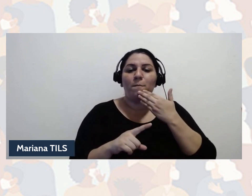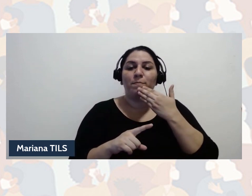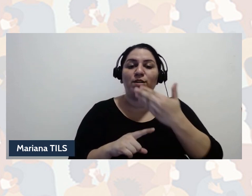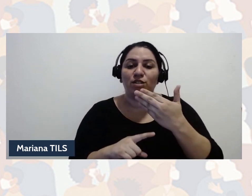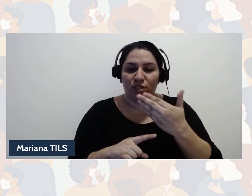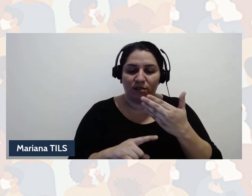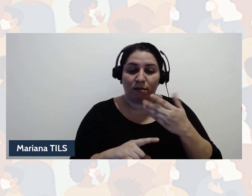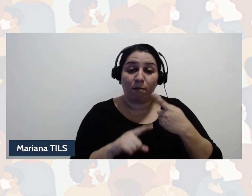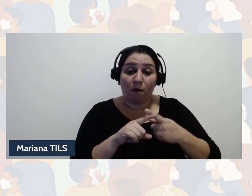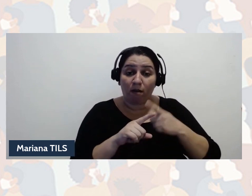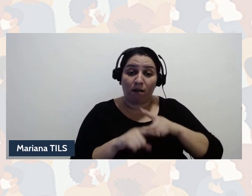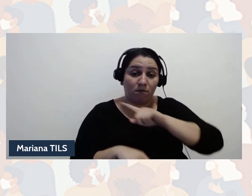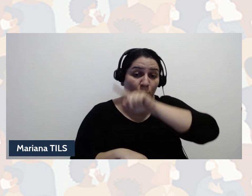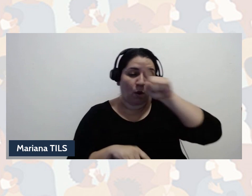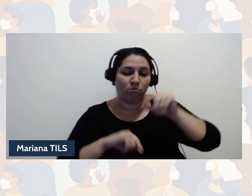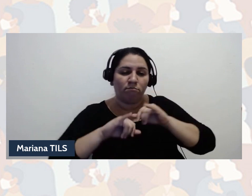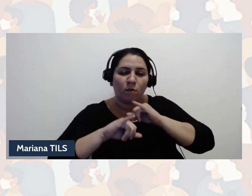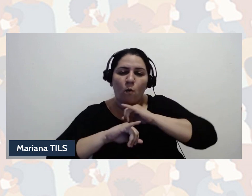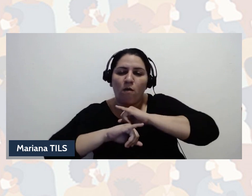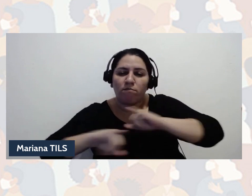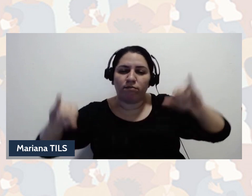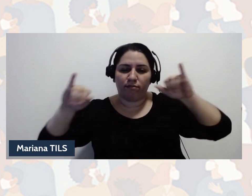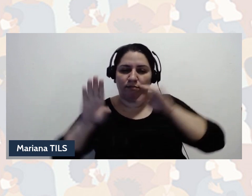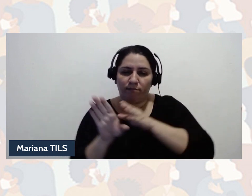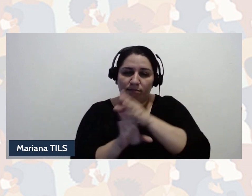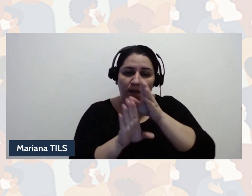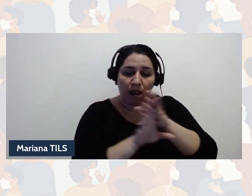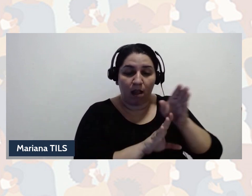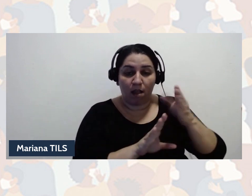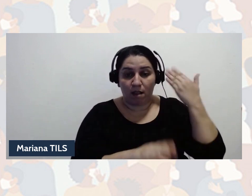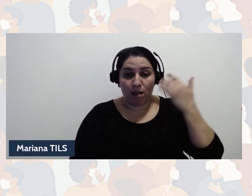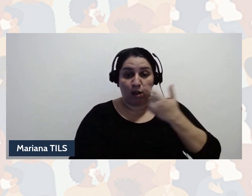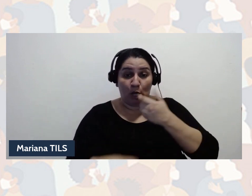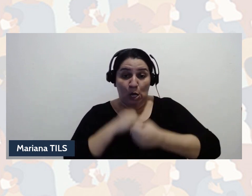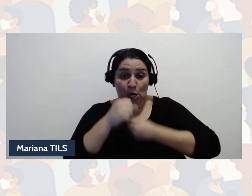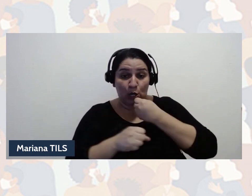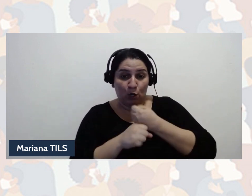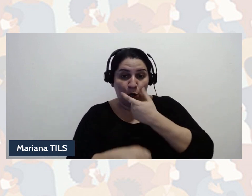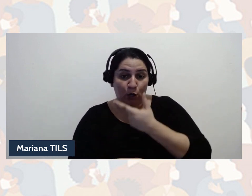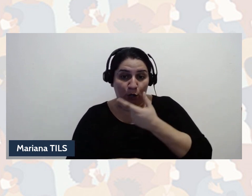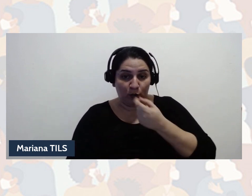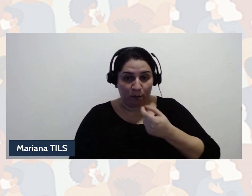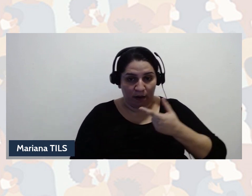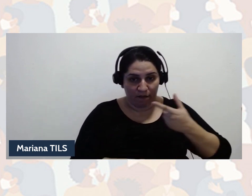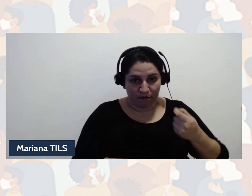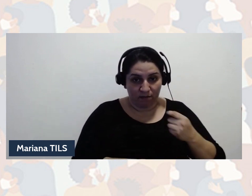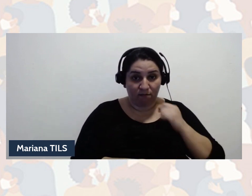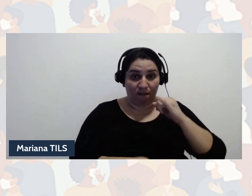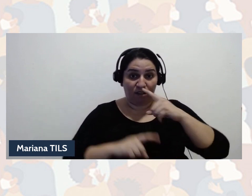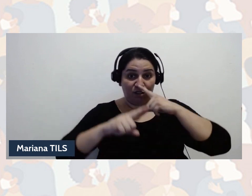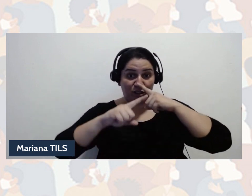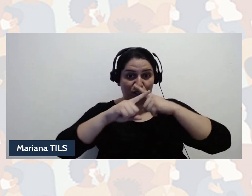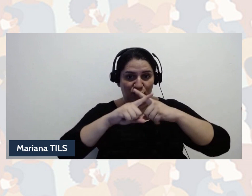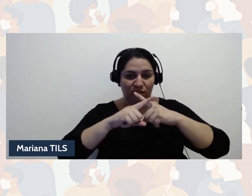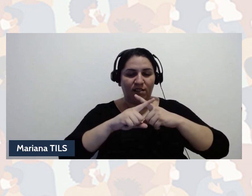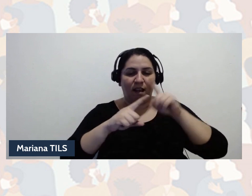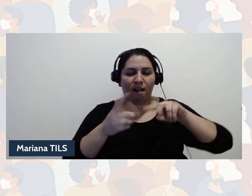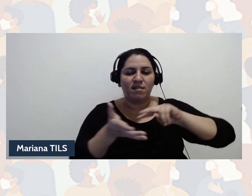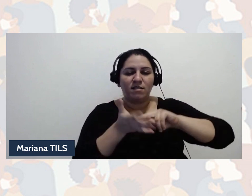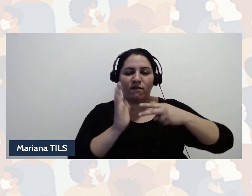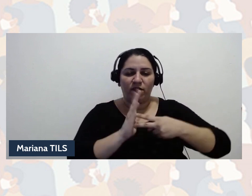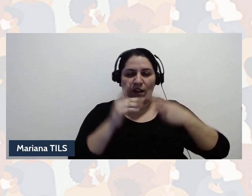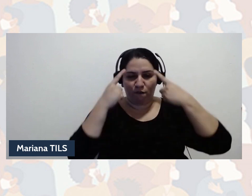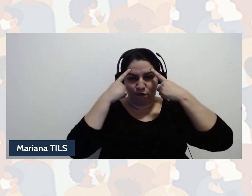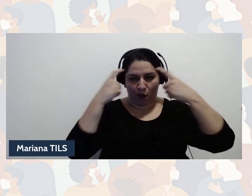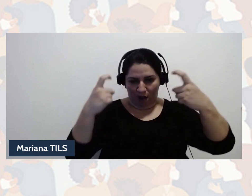para ajudar vítimas de violência doméstica lançada em junho de 2020, na campanha Sinal Vermelho contra a Violência Doméstica. Não sei se